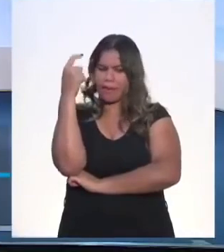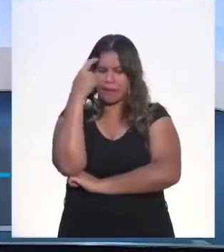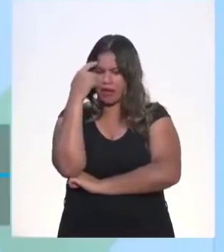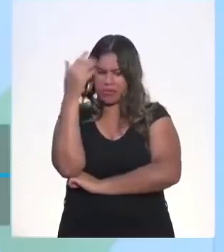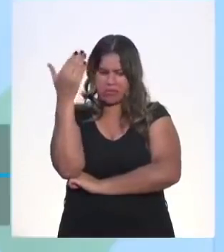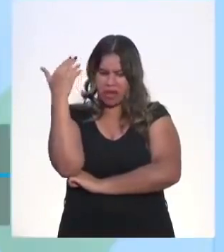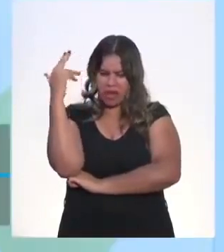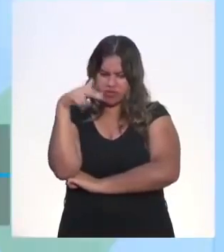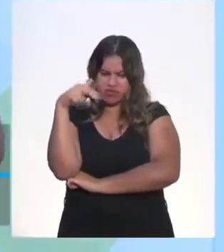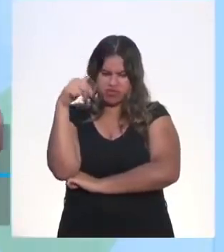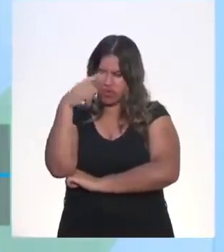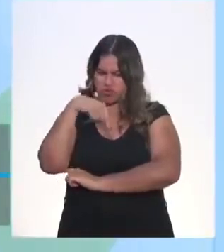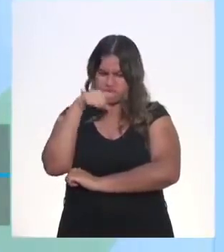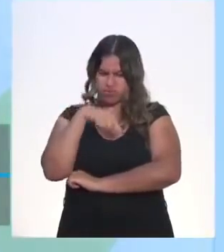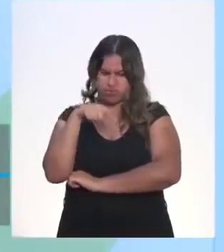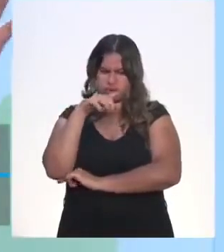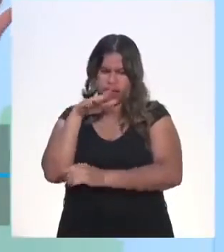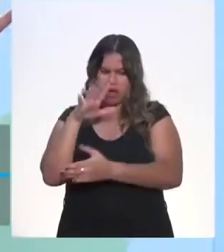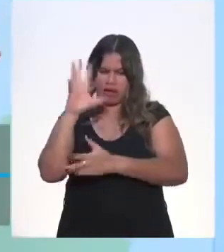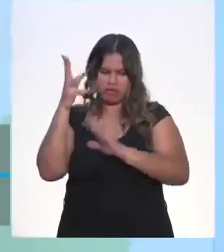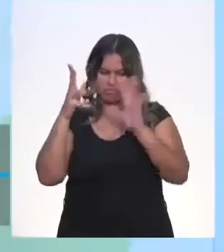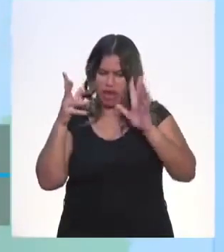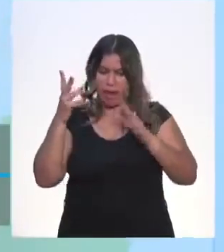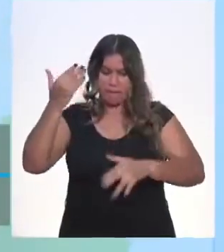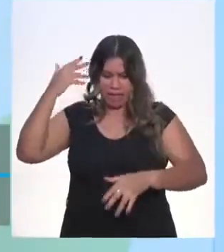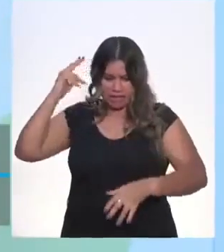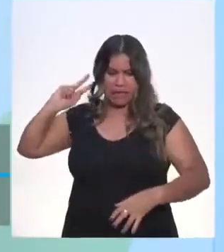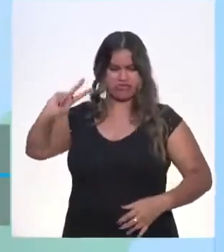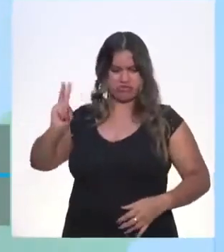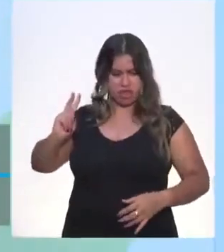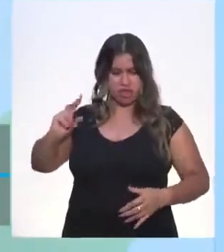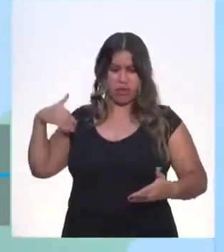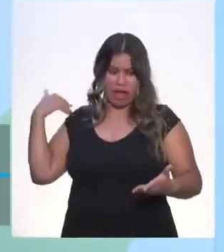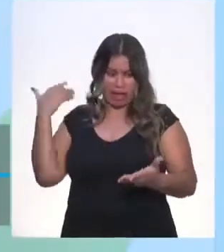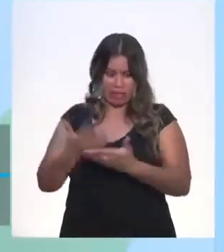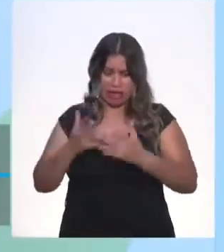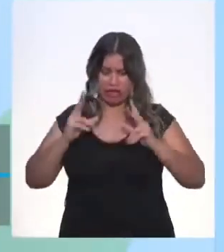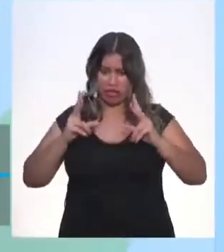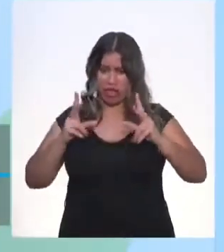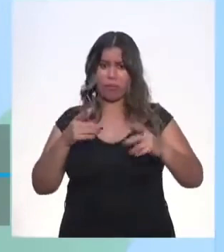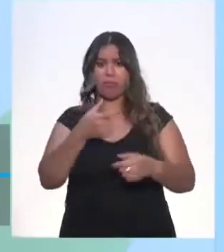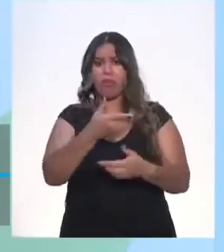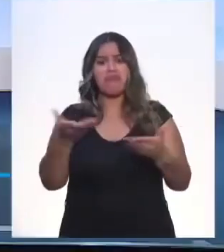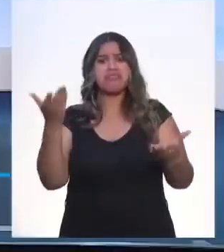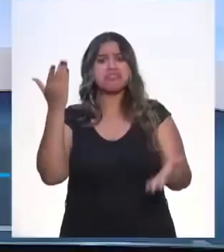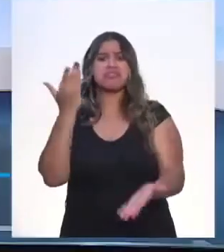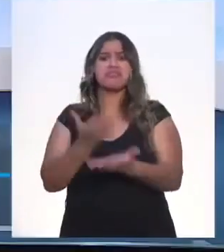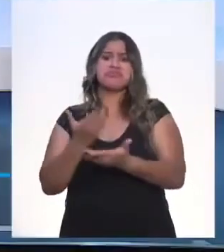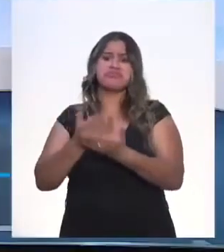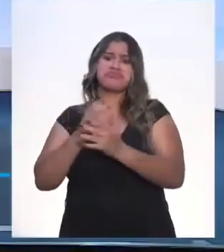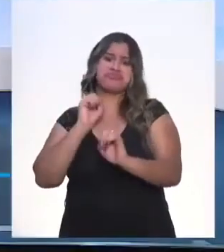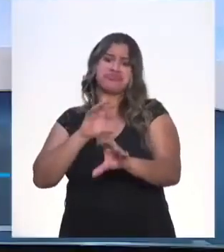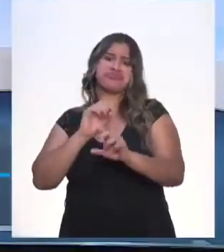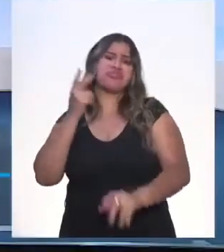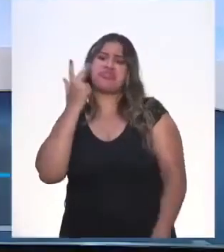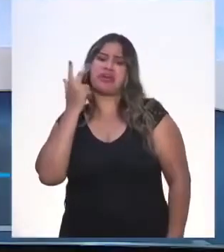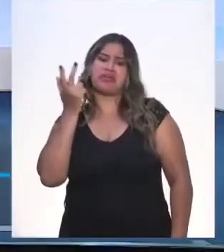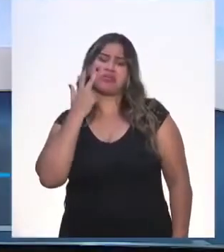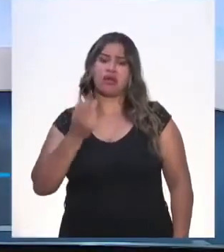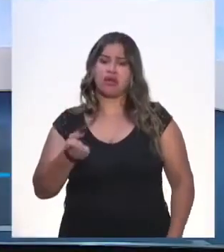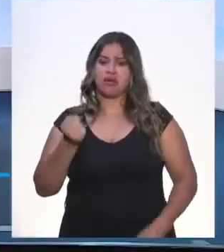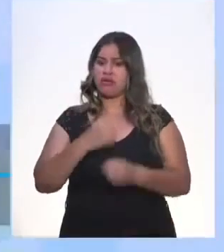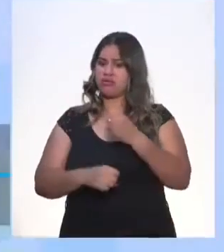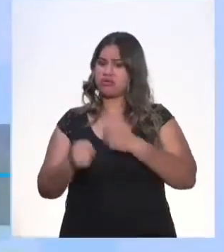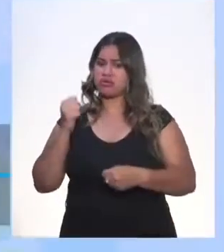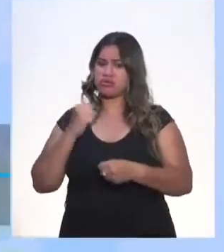que a gente vive é natural. Sempre foi assim. Mas vocês dando aula, isso é tão natural, imagina. Estavam aqui ano passado,